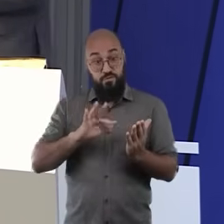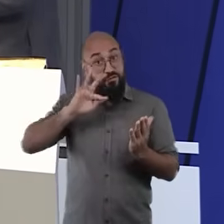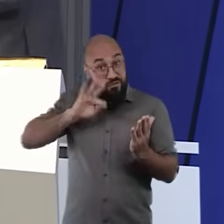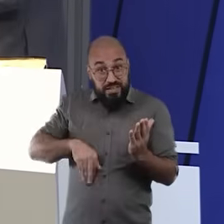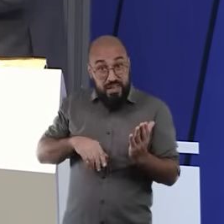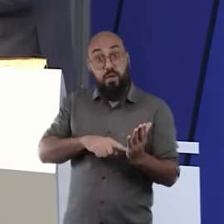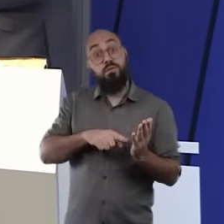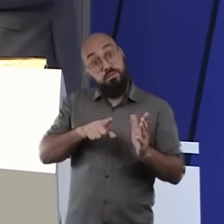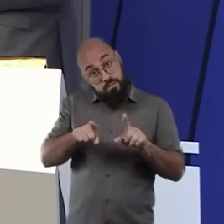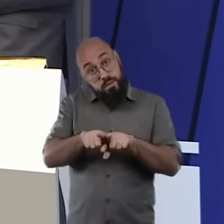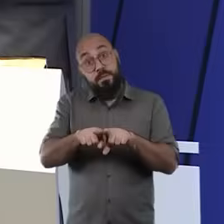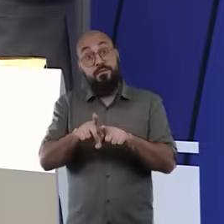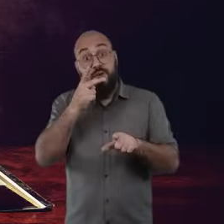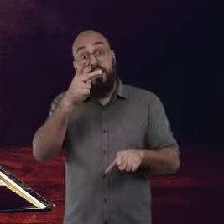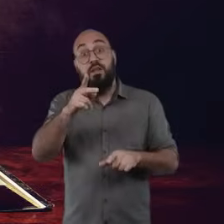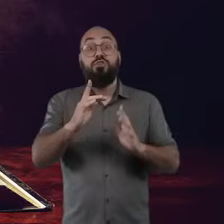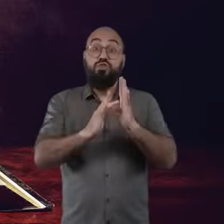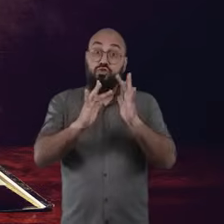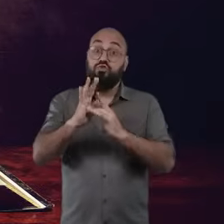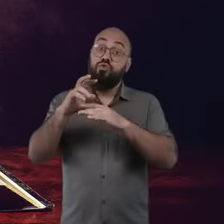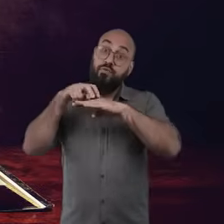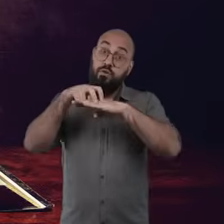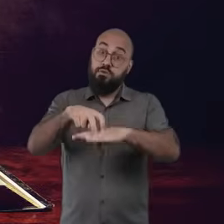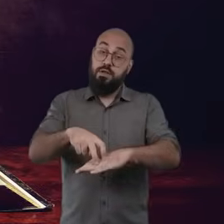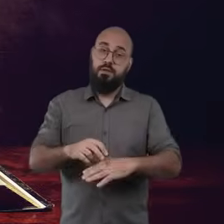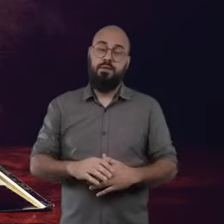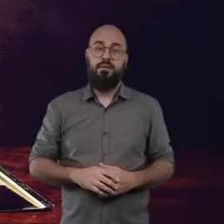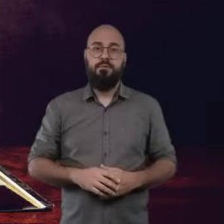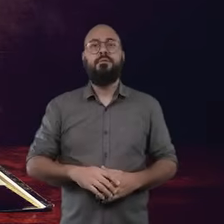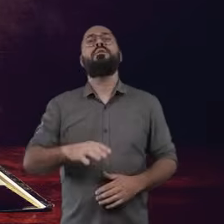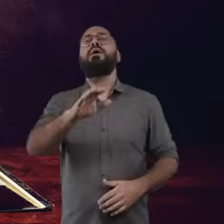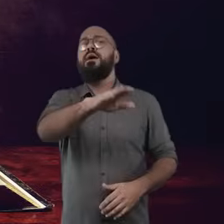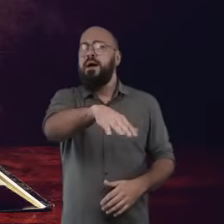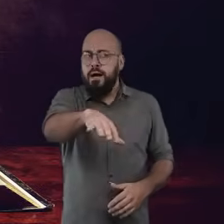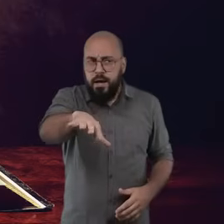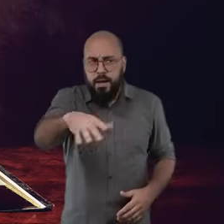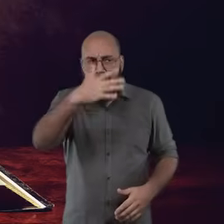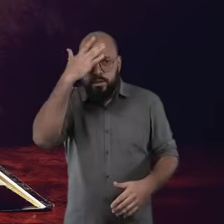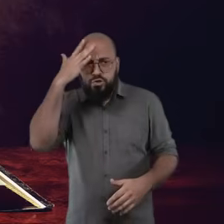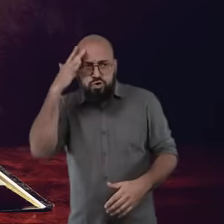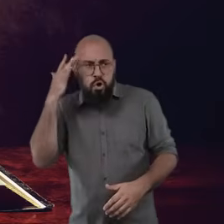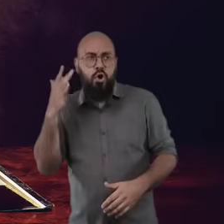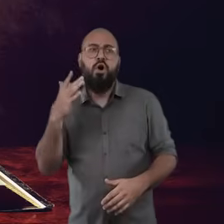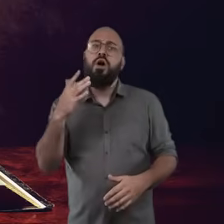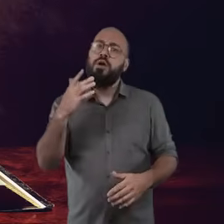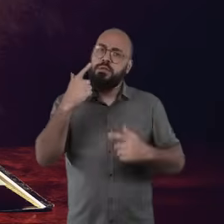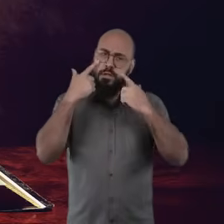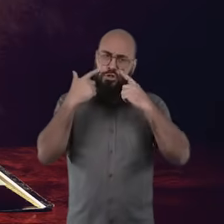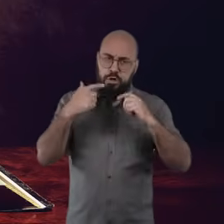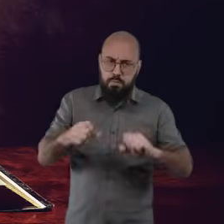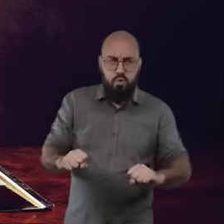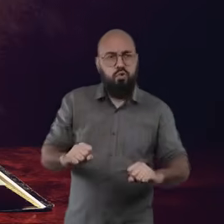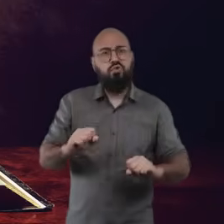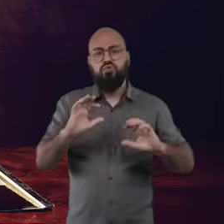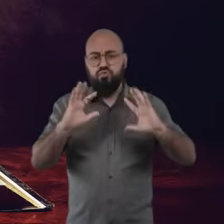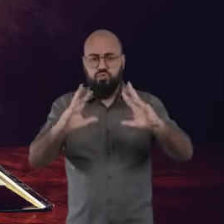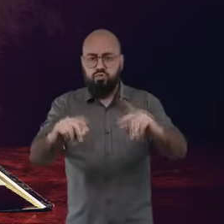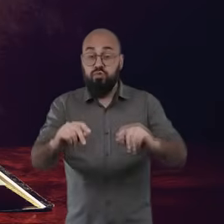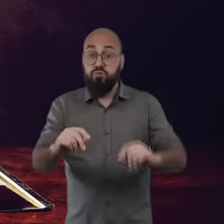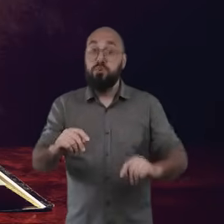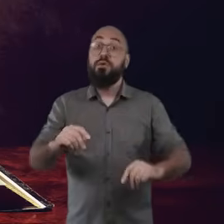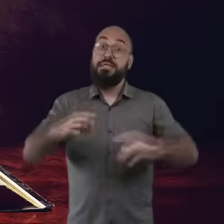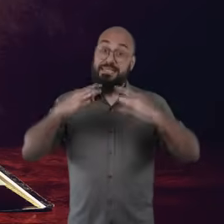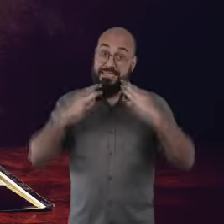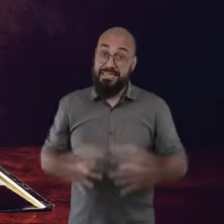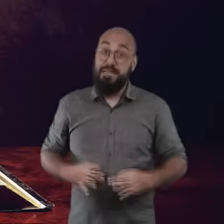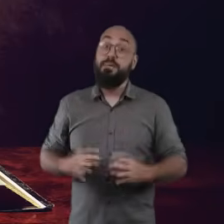Lá em Apocalipse 22, 20, encontramos aquele que dá testemunho destas coisas, diz, certamente venho sem